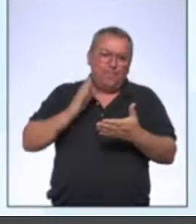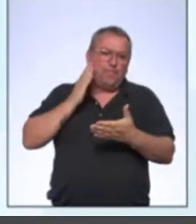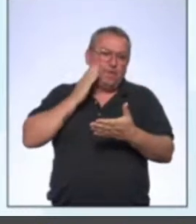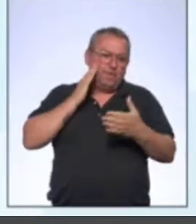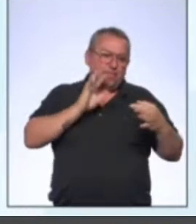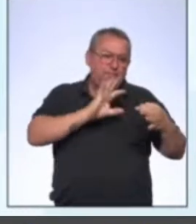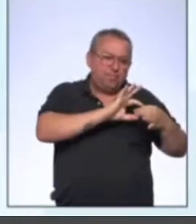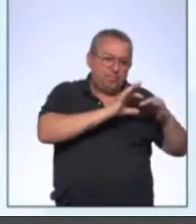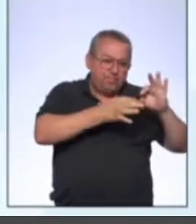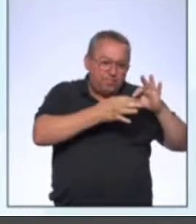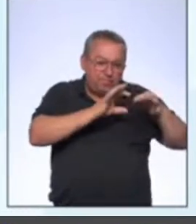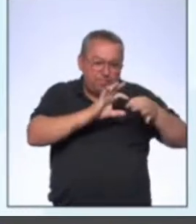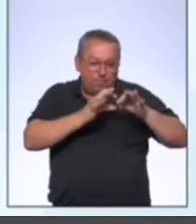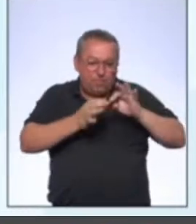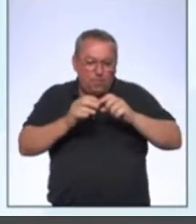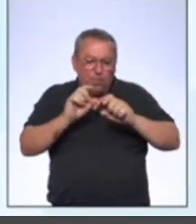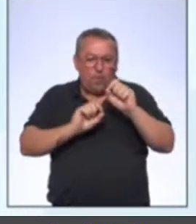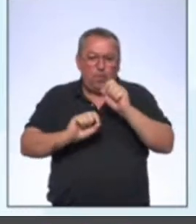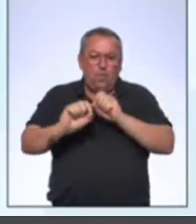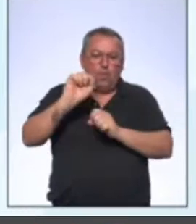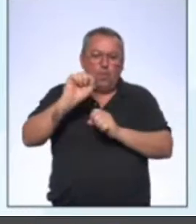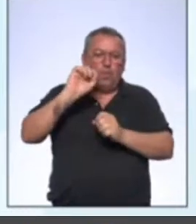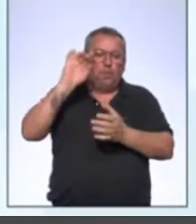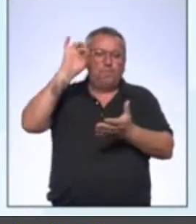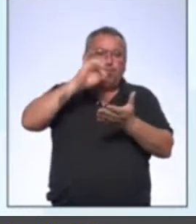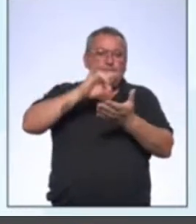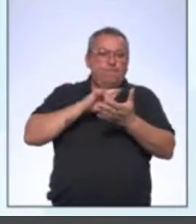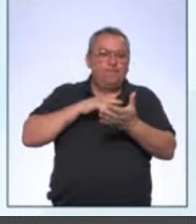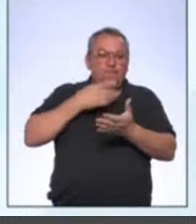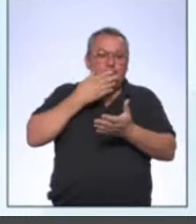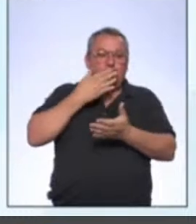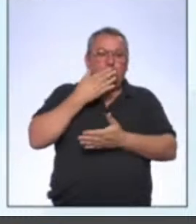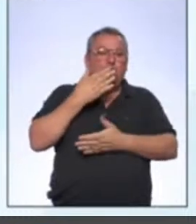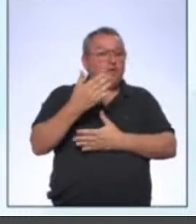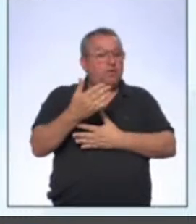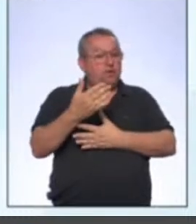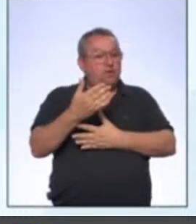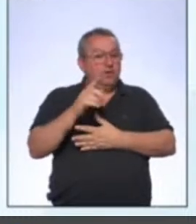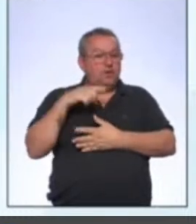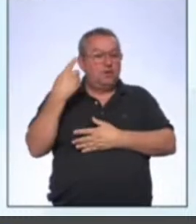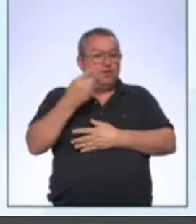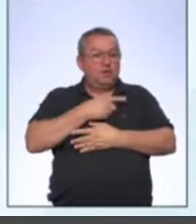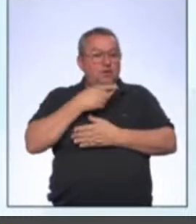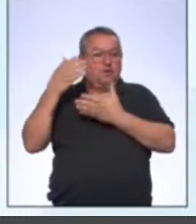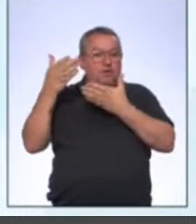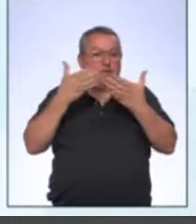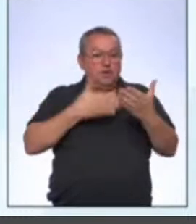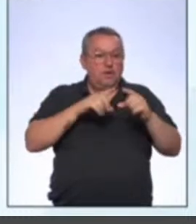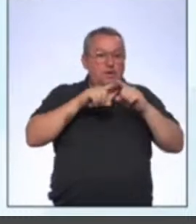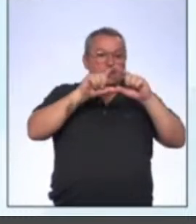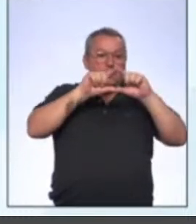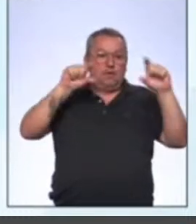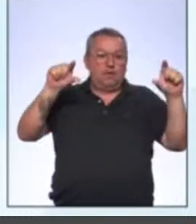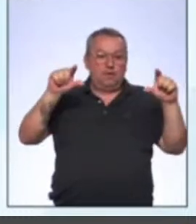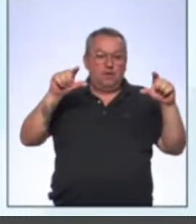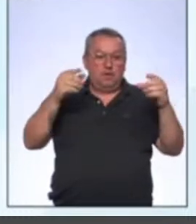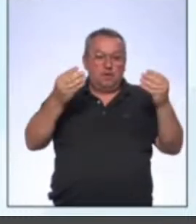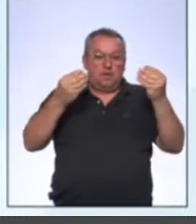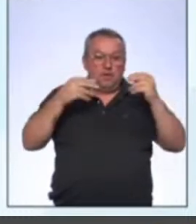do texto o que exatamente está sendo pedido, né? A gente até traz recorte aí, ó, me dá um frio na